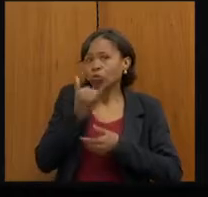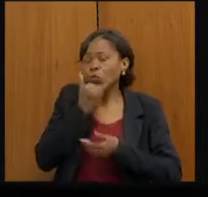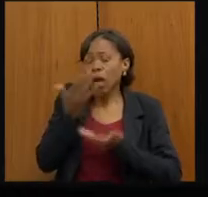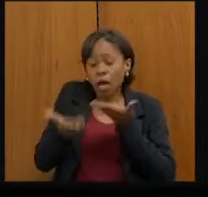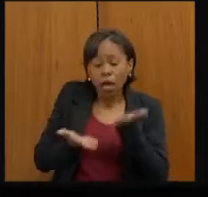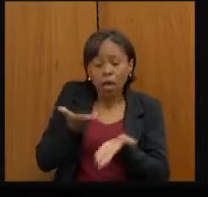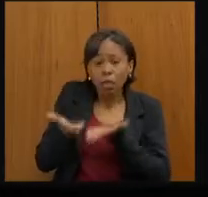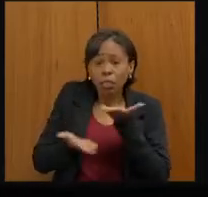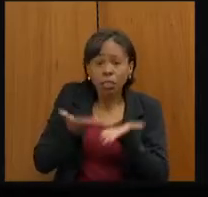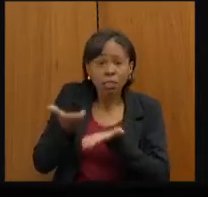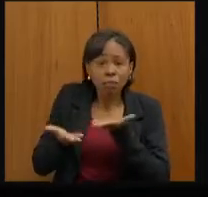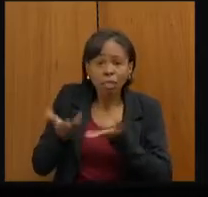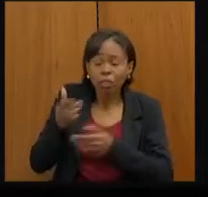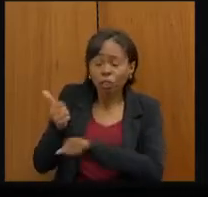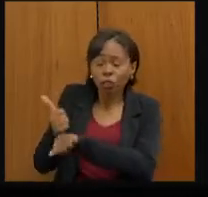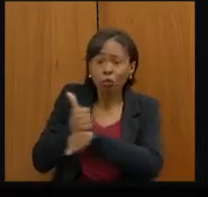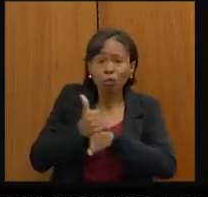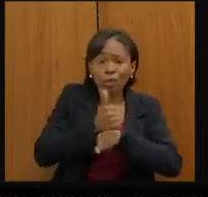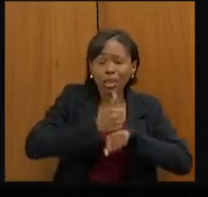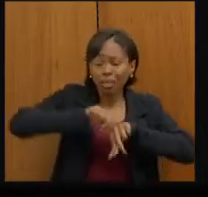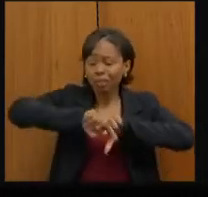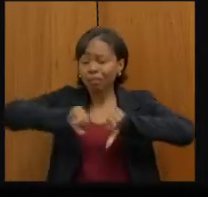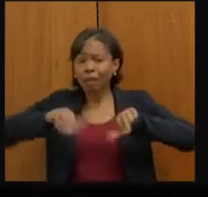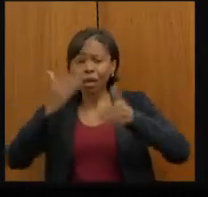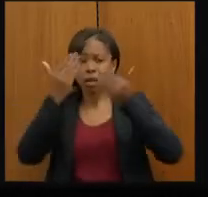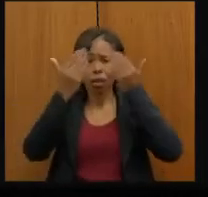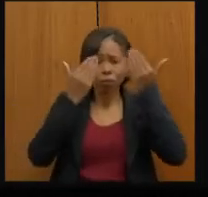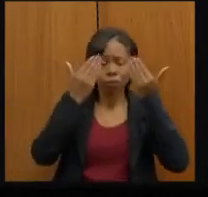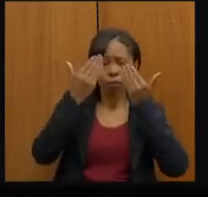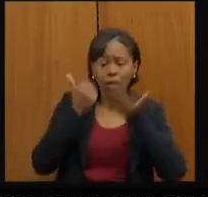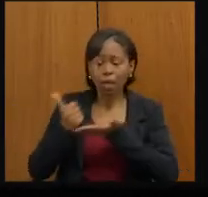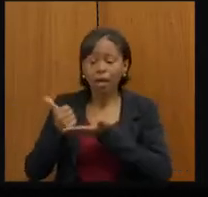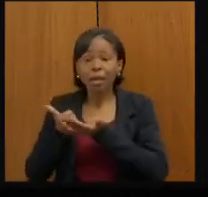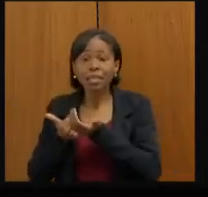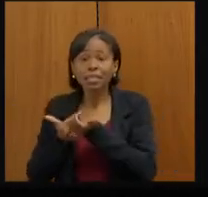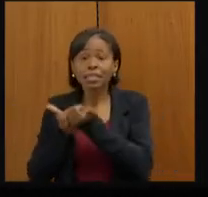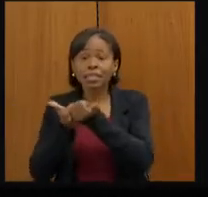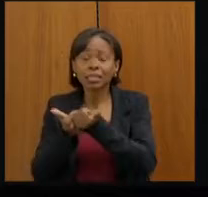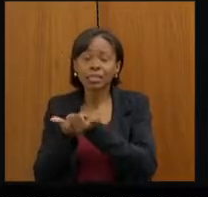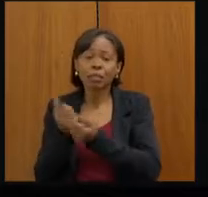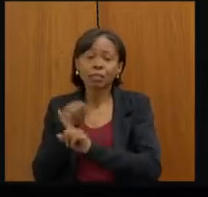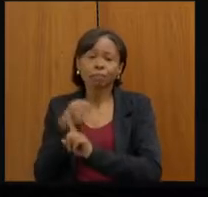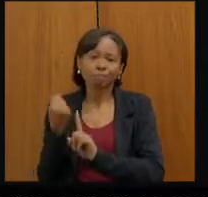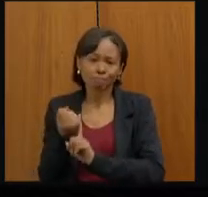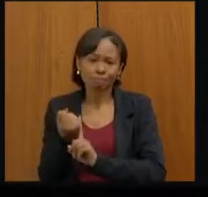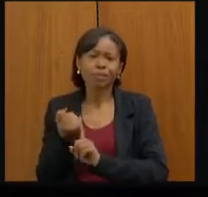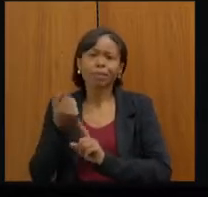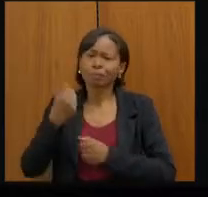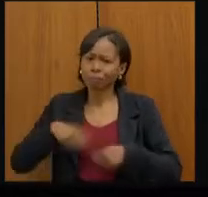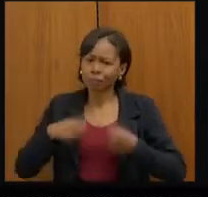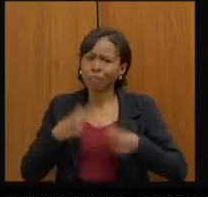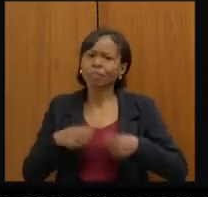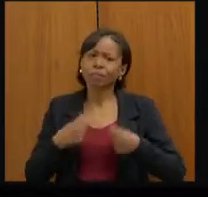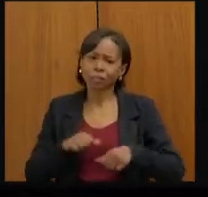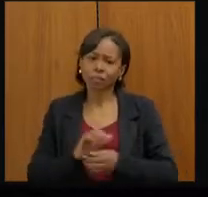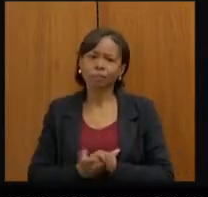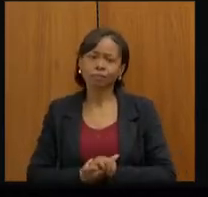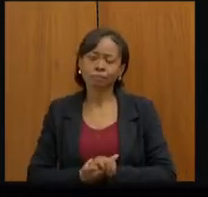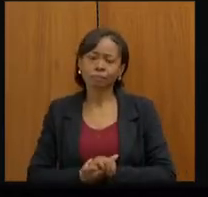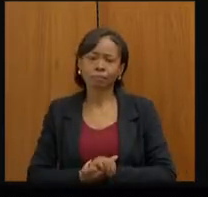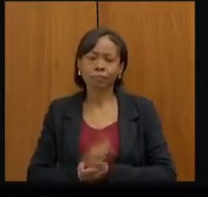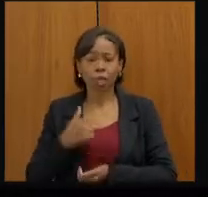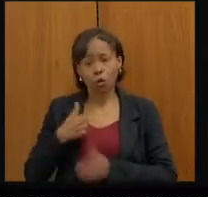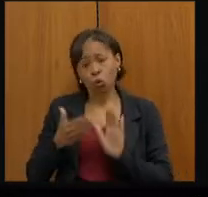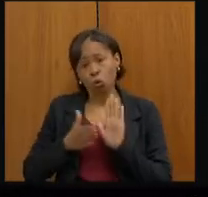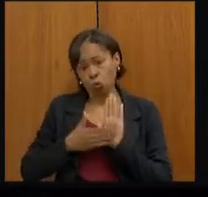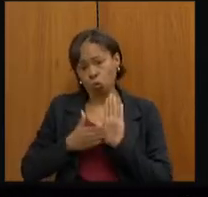precisamos de psicólogos assistentes sociais e aqui eu proponho ouvindo a